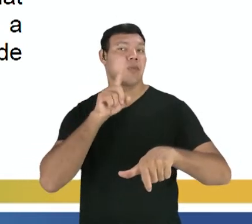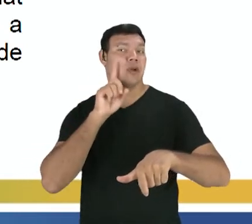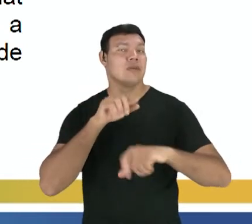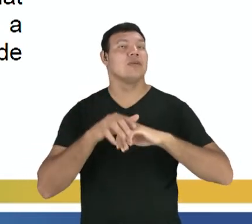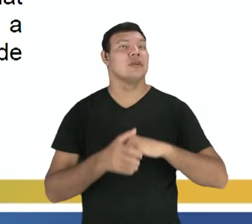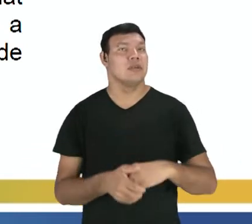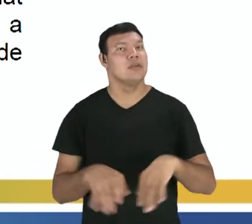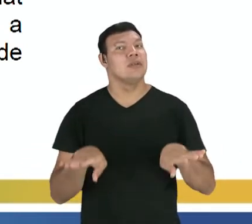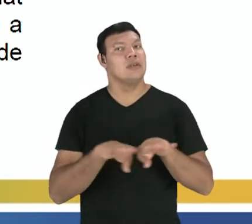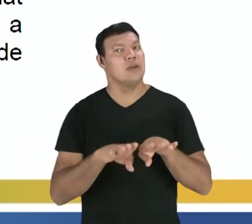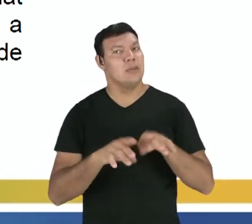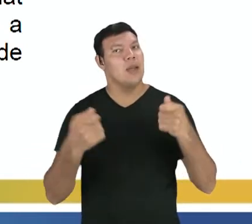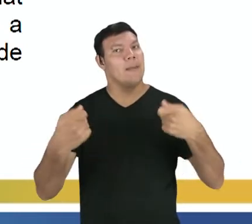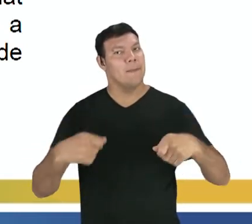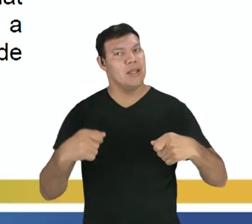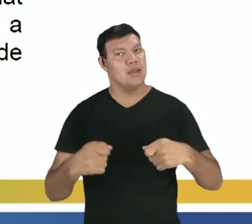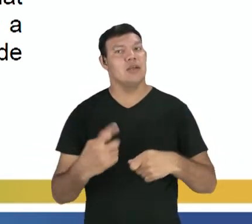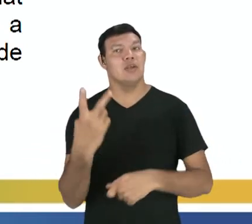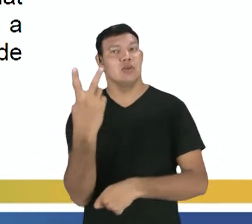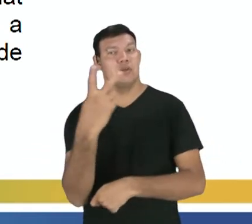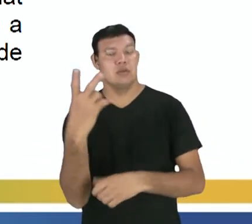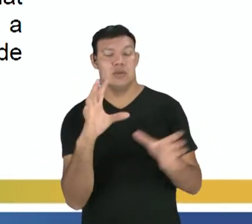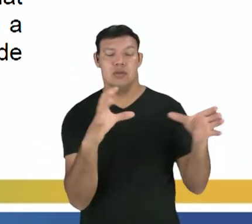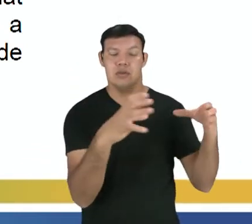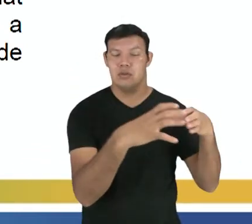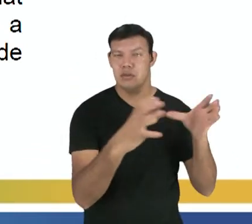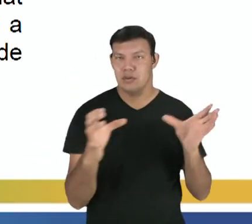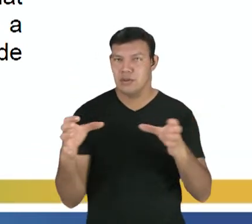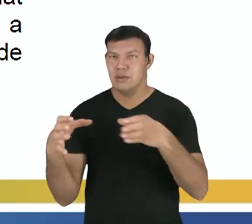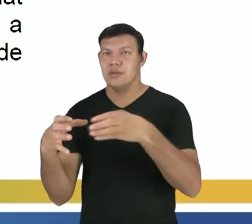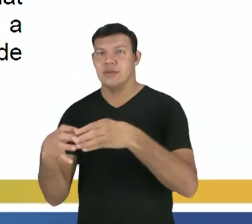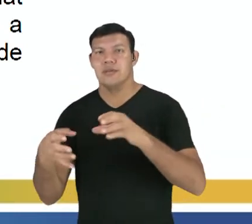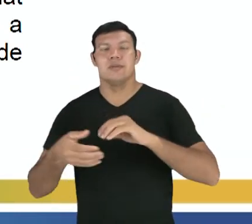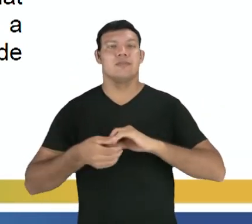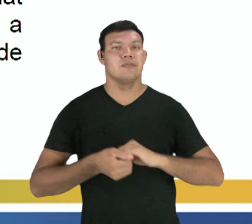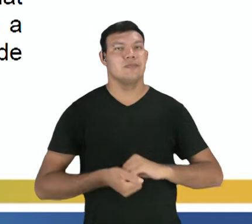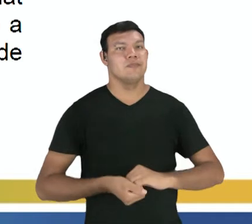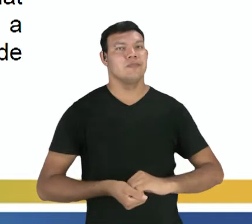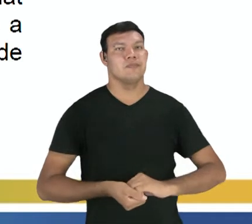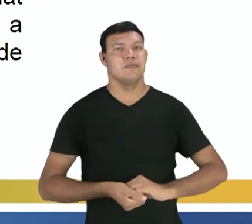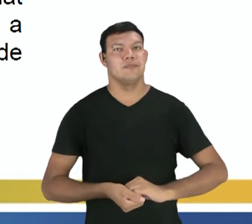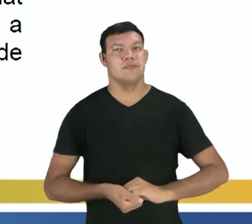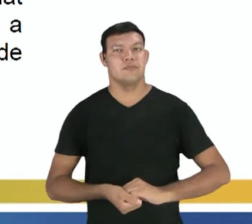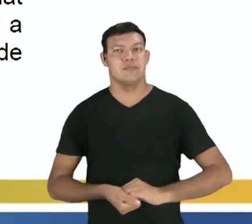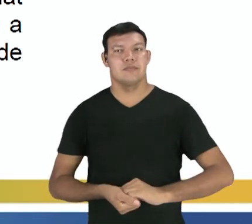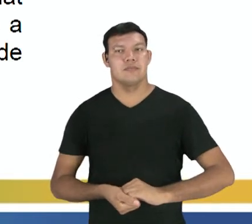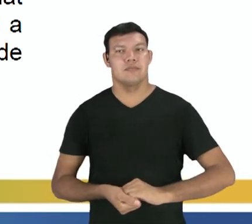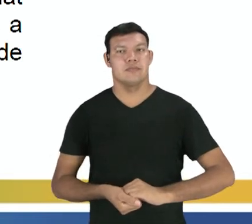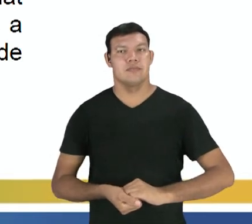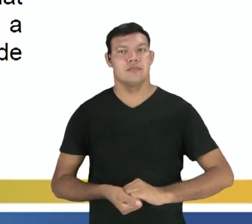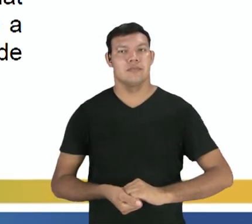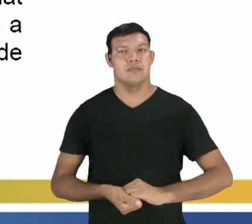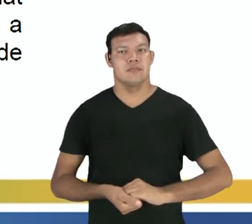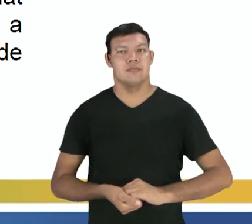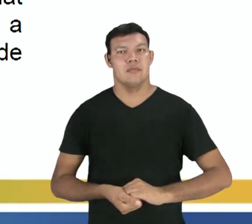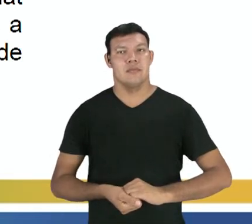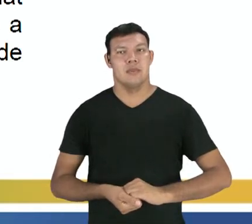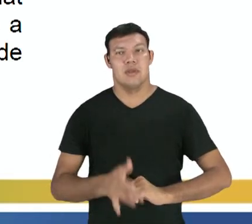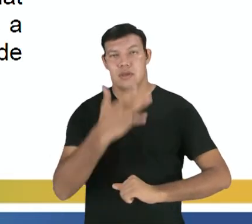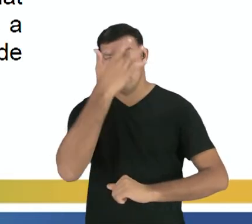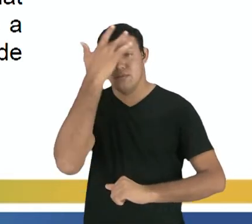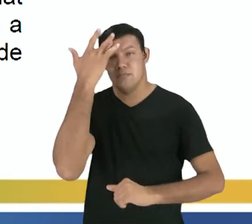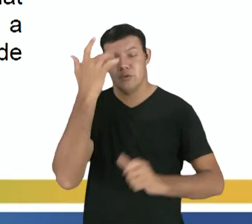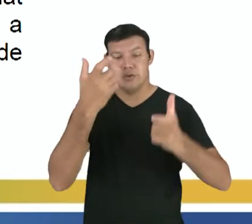Também é necessária a presença de duas equipes, dois times, e os jogadores jogam